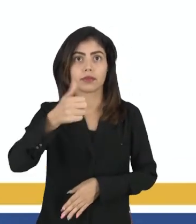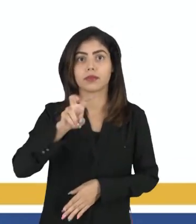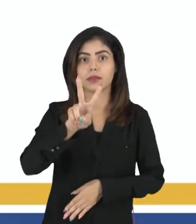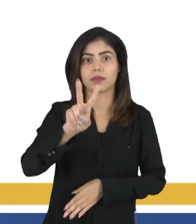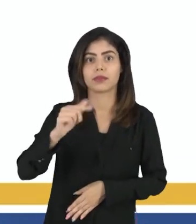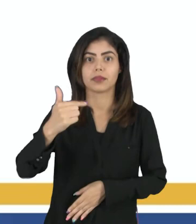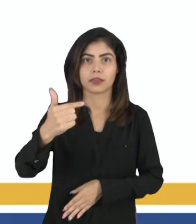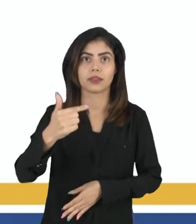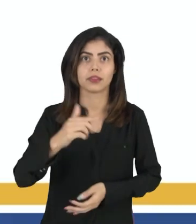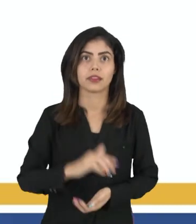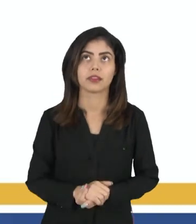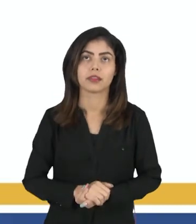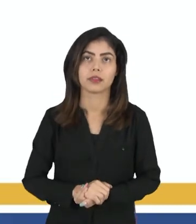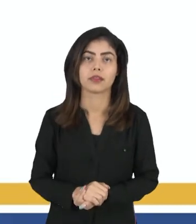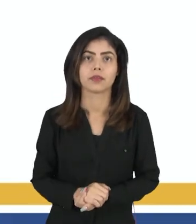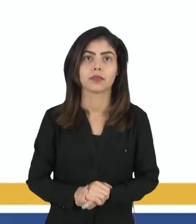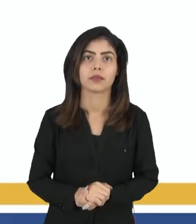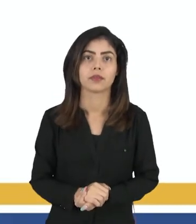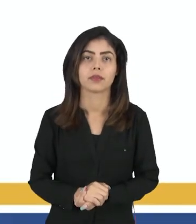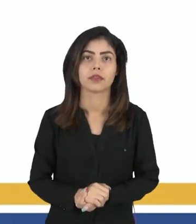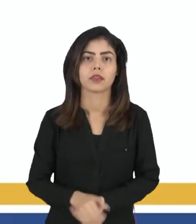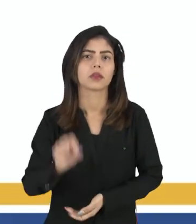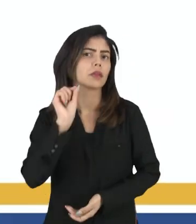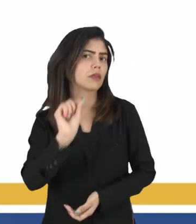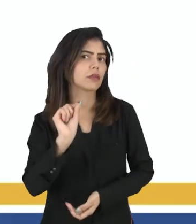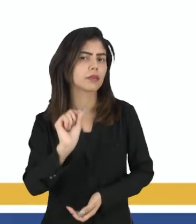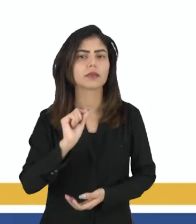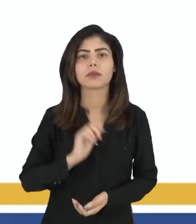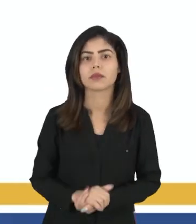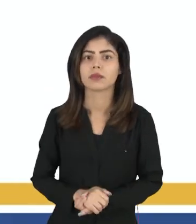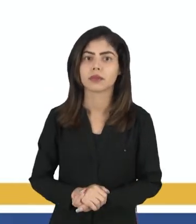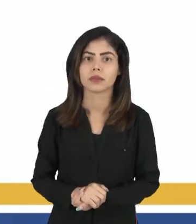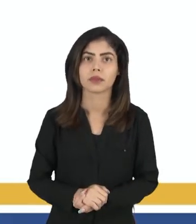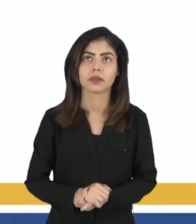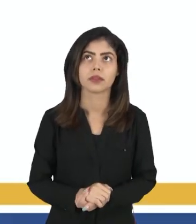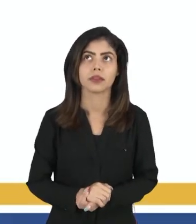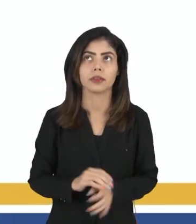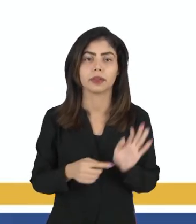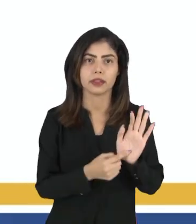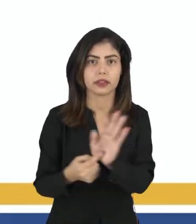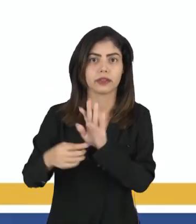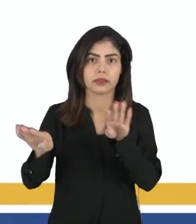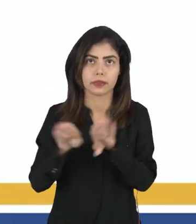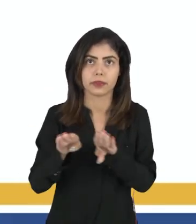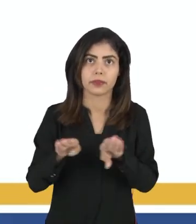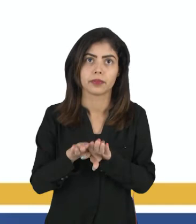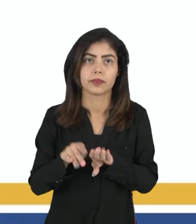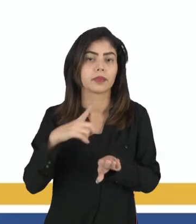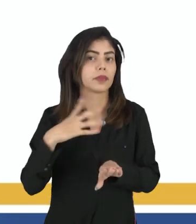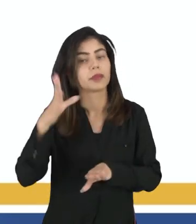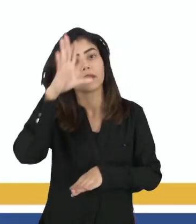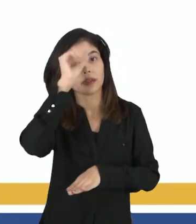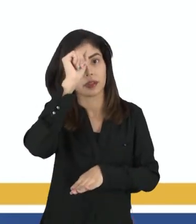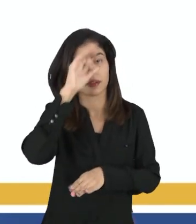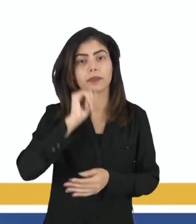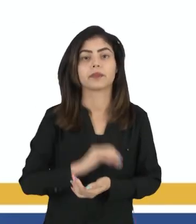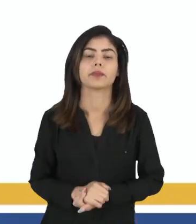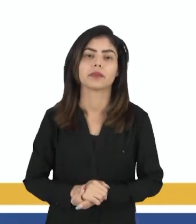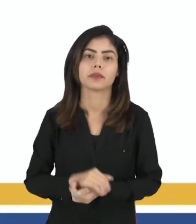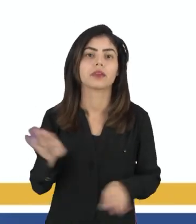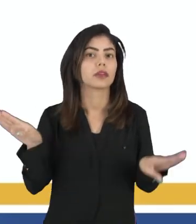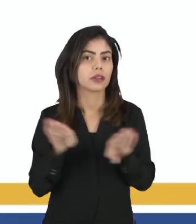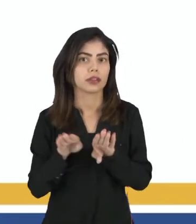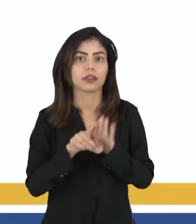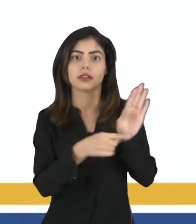el V2? Que seria o que são e para que servem as frases e expressões que revelam entendimento,